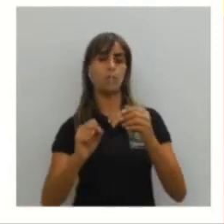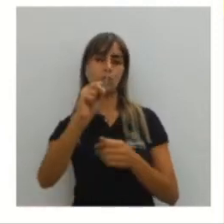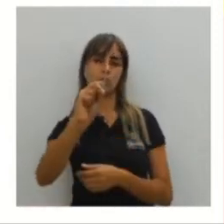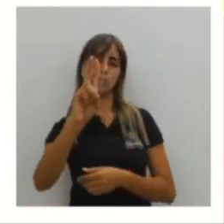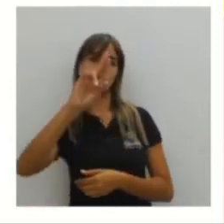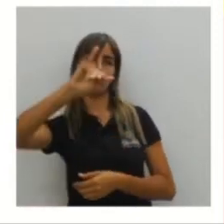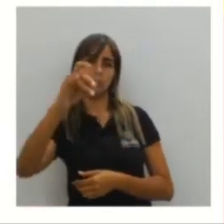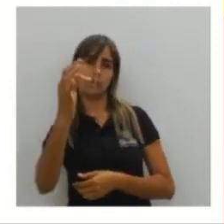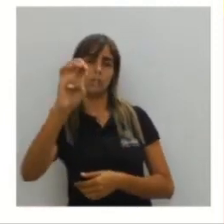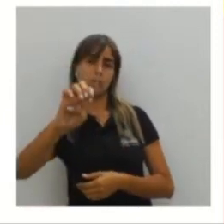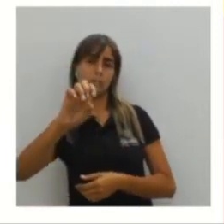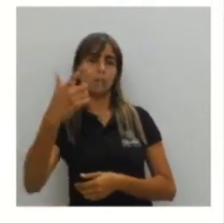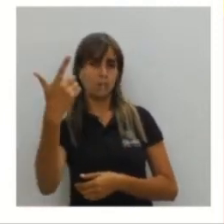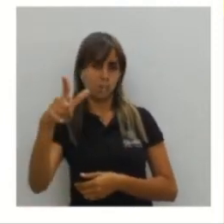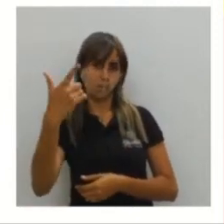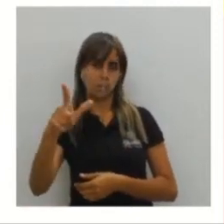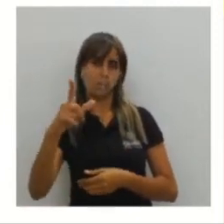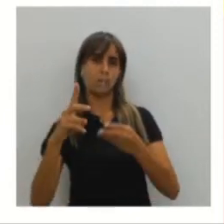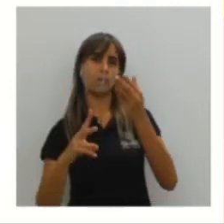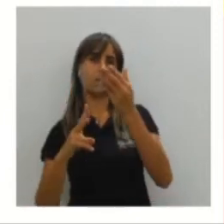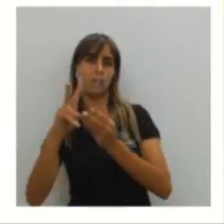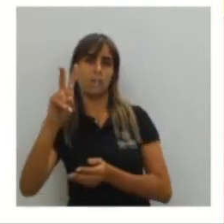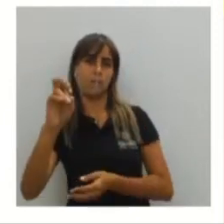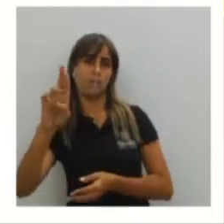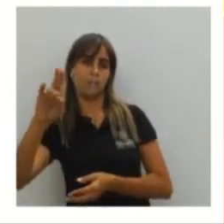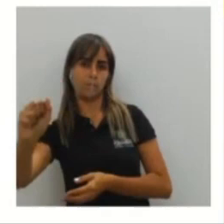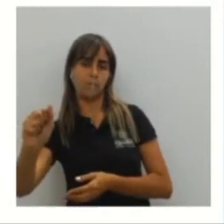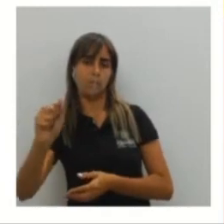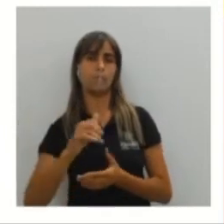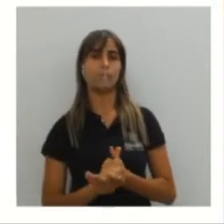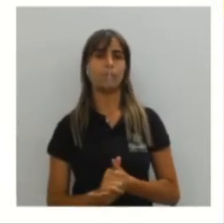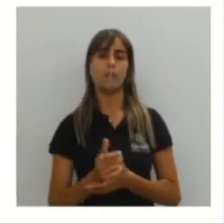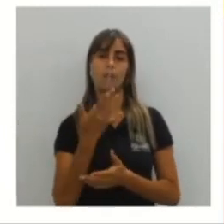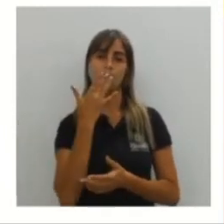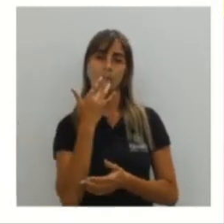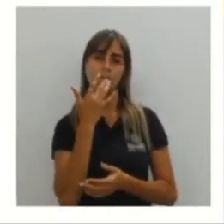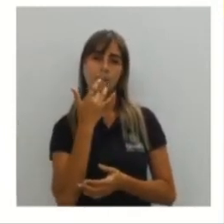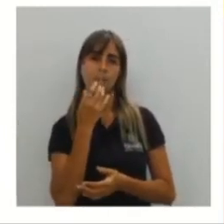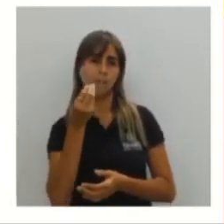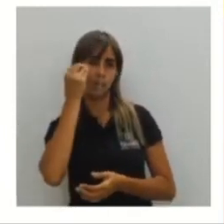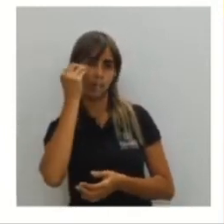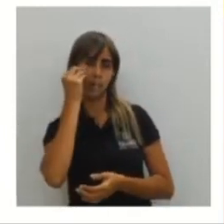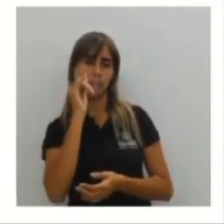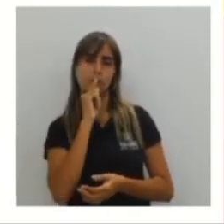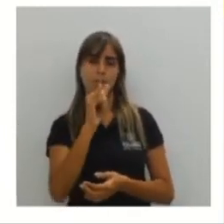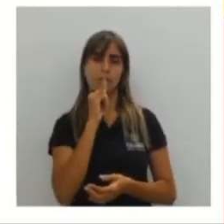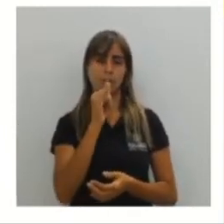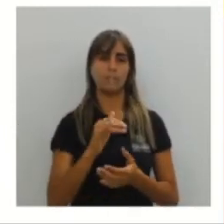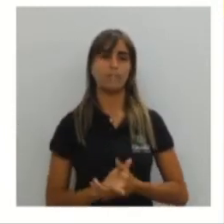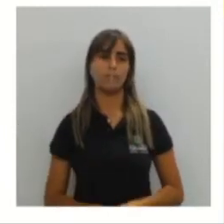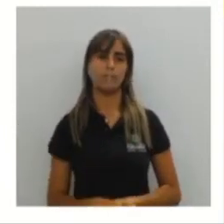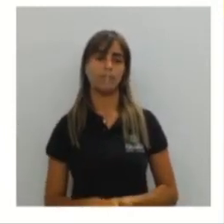logo após o sujeito. A mais comum é a primeira, tá certo? É a primeira parte aí que está em vermelho. Observe os exemplos agora. Number